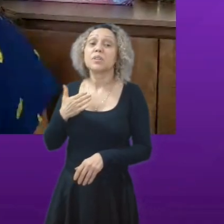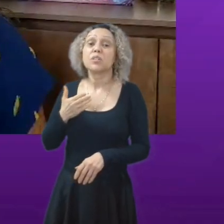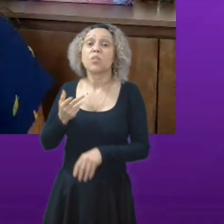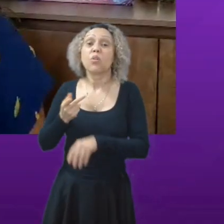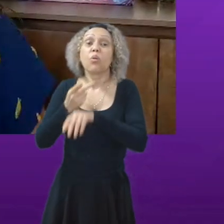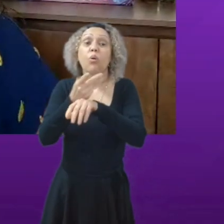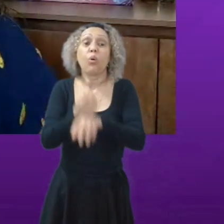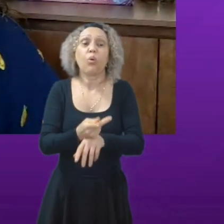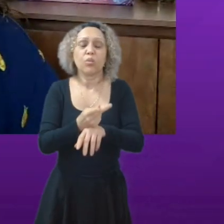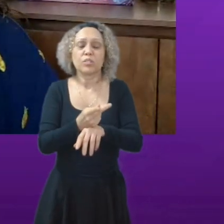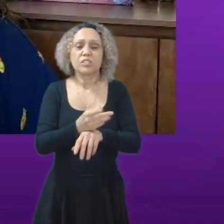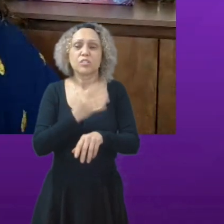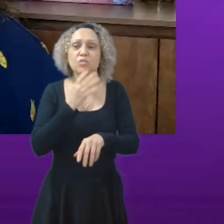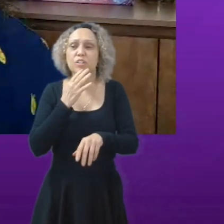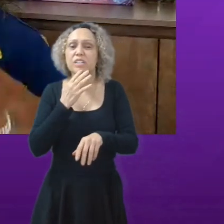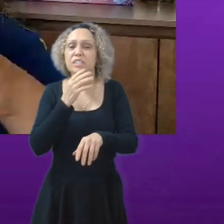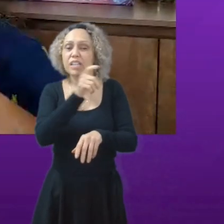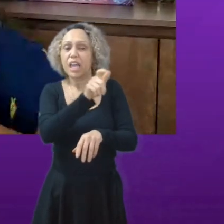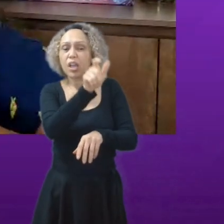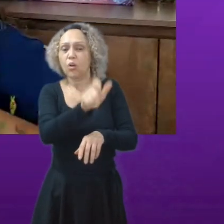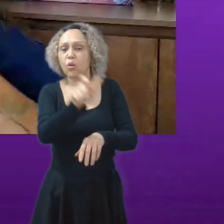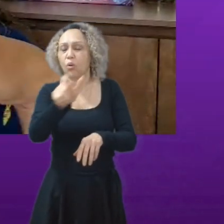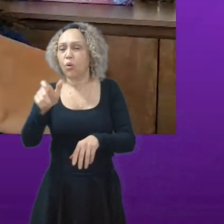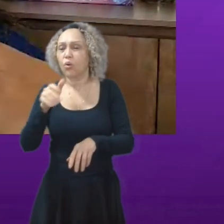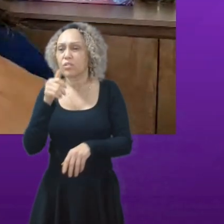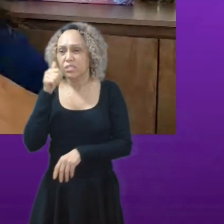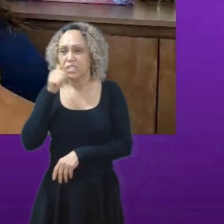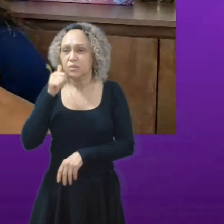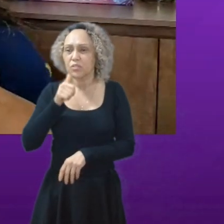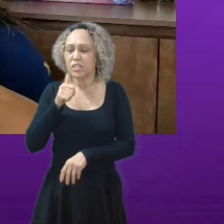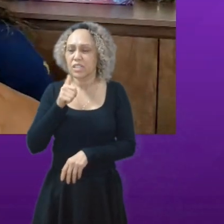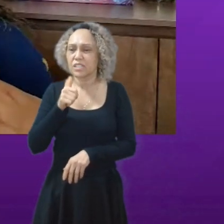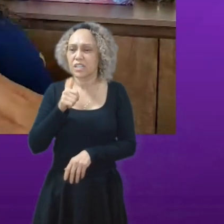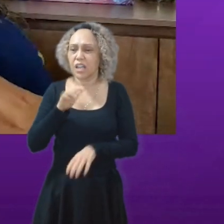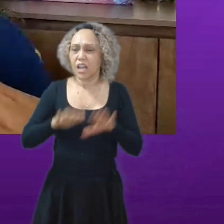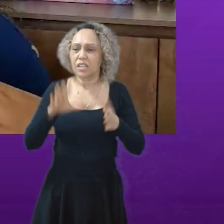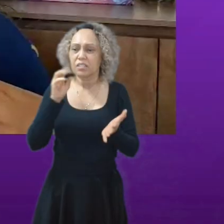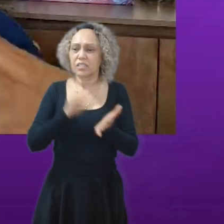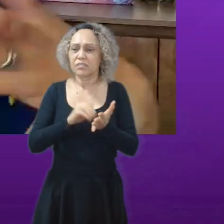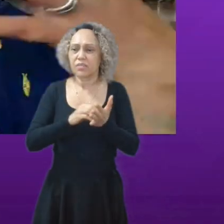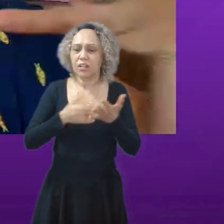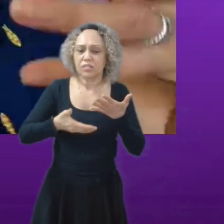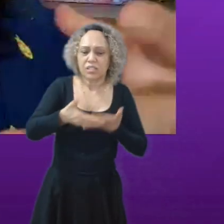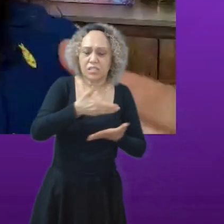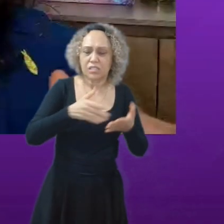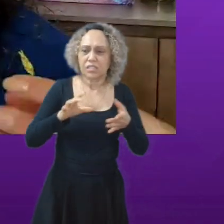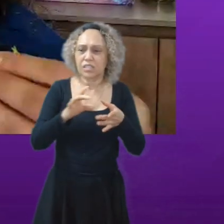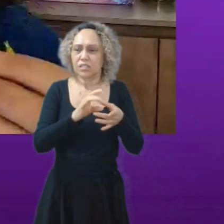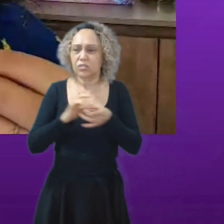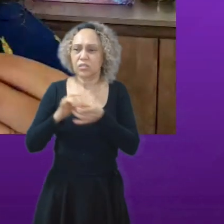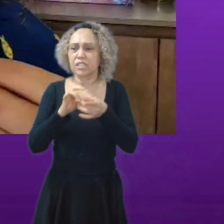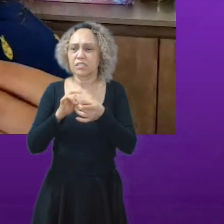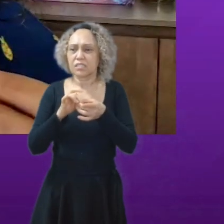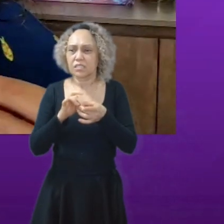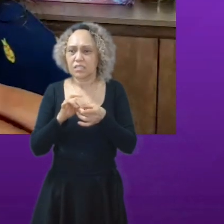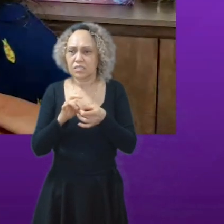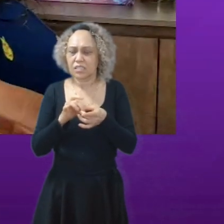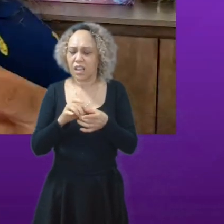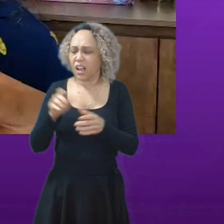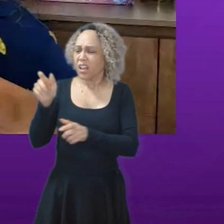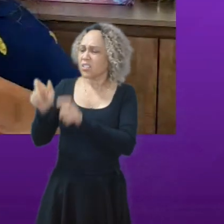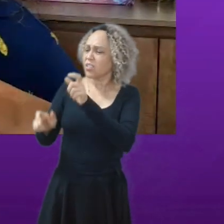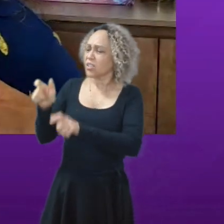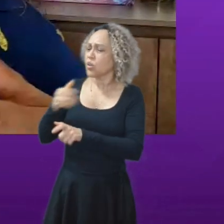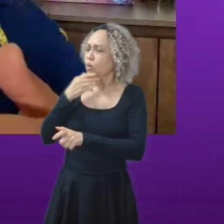outra mulher especialista disso. Porque às vezes falta essa conexão do tipo assim, eu só conheço homens